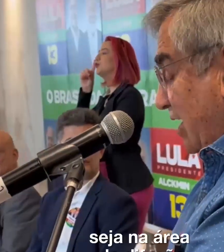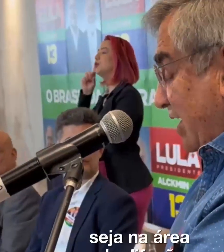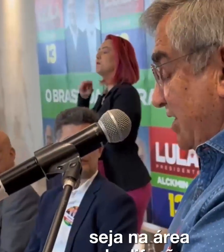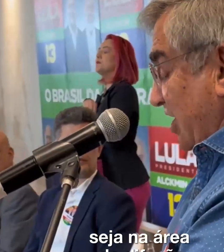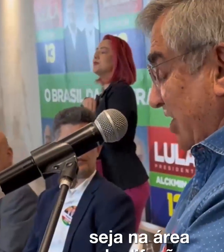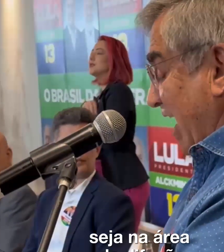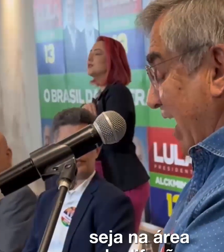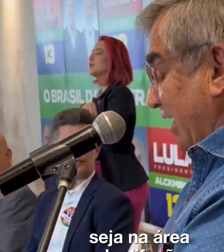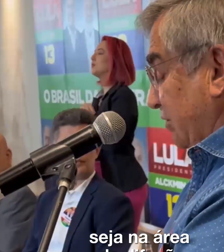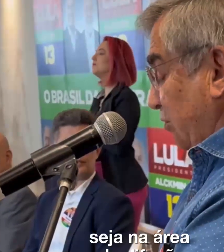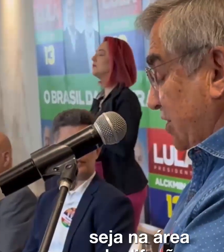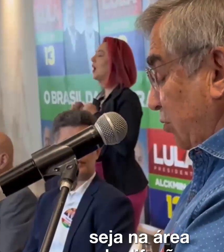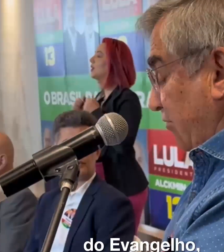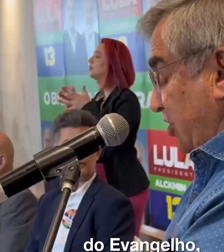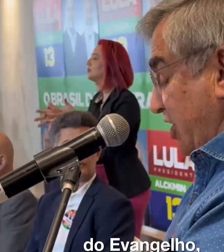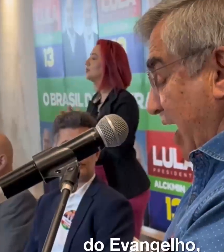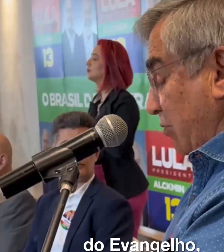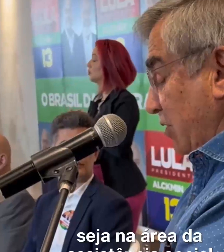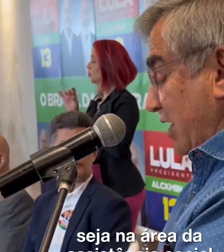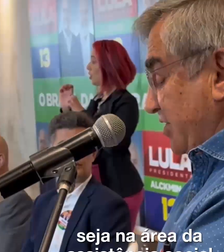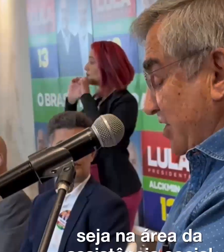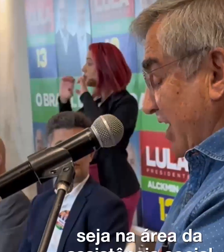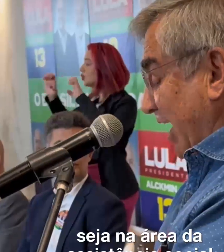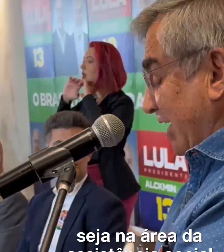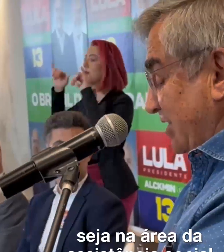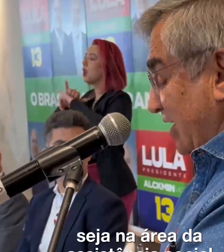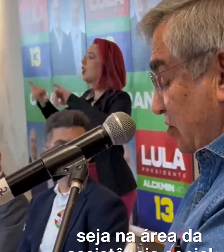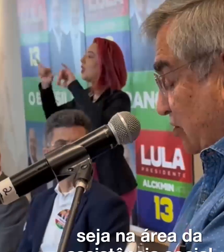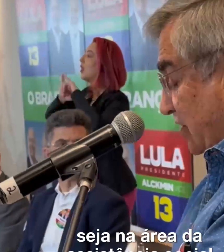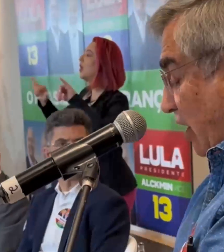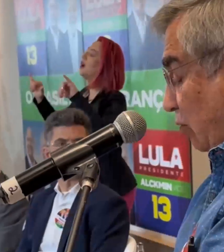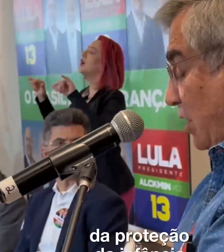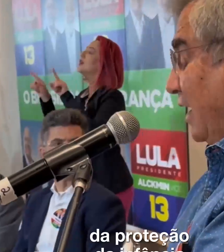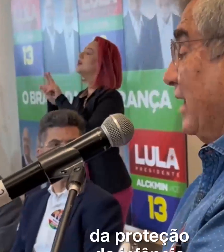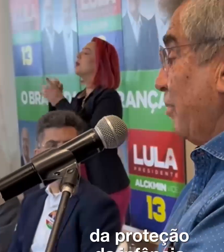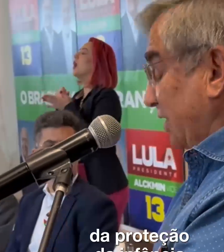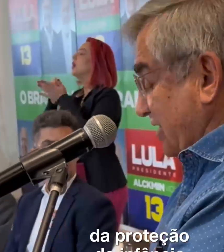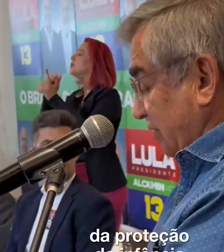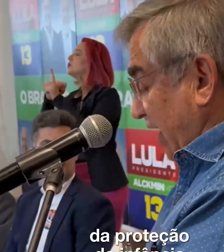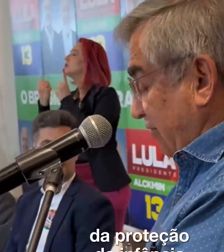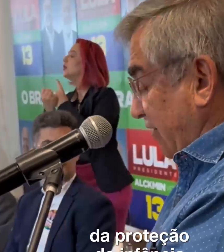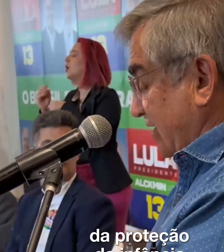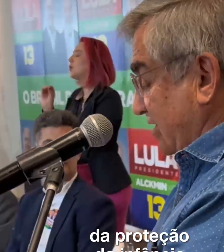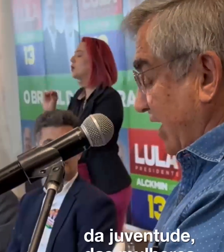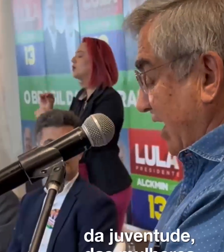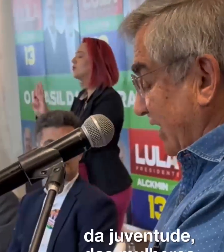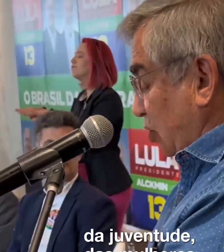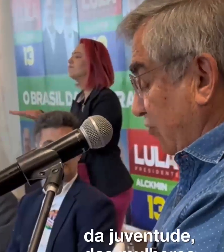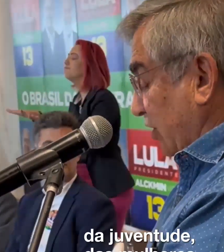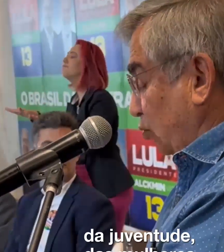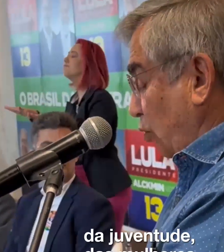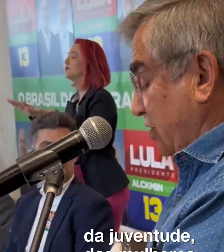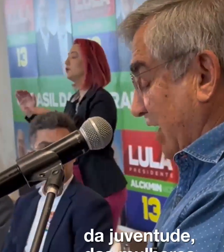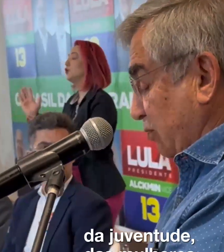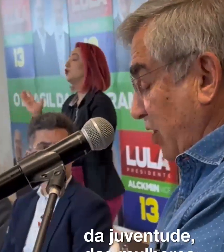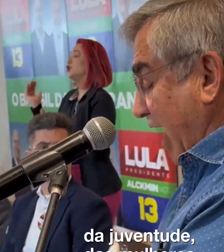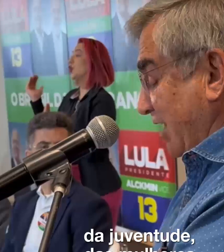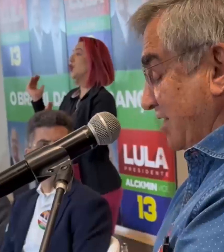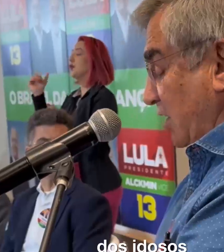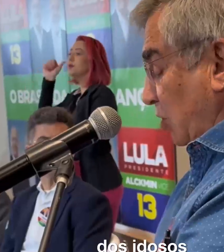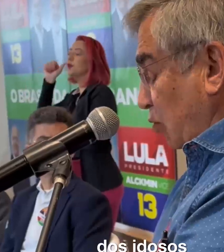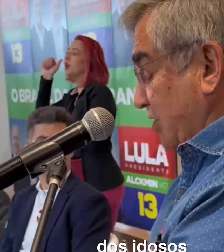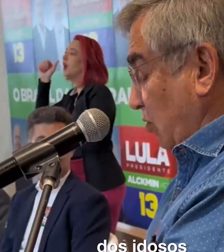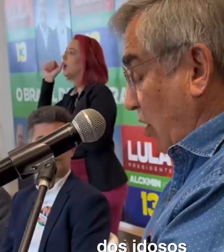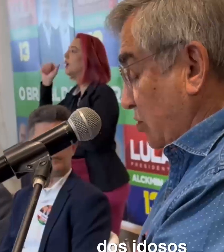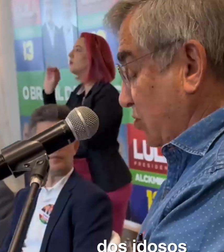sua missão seja na área da difusão do evangelho seja na área das Assistência Social da proteção da infância da Juventude das